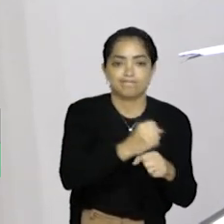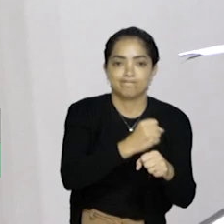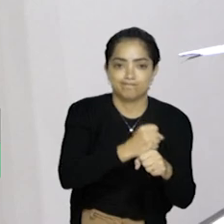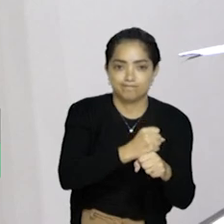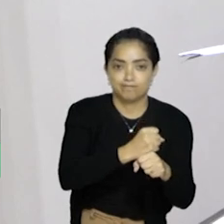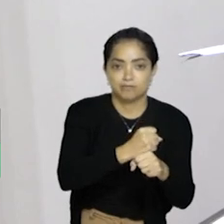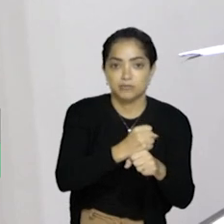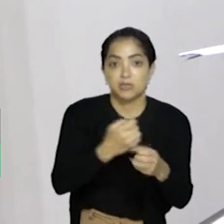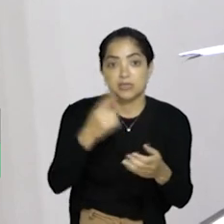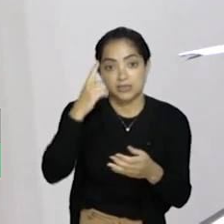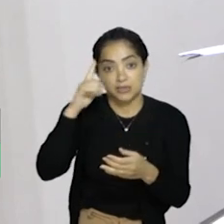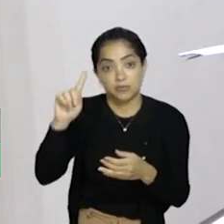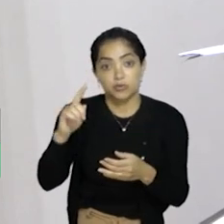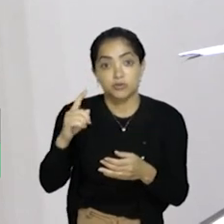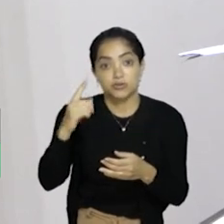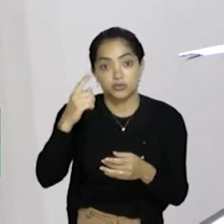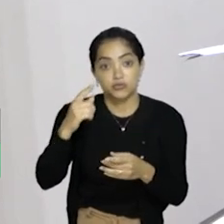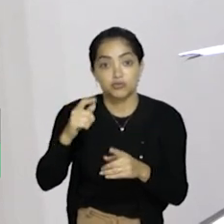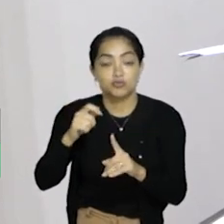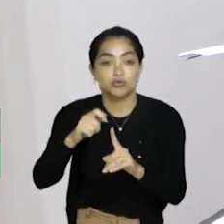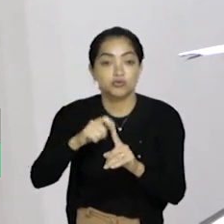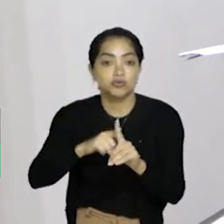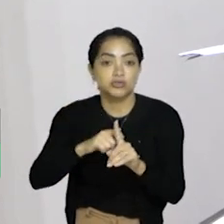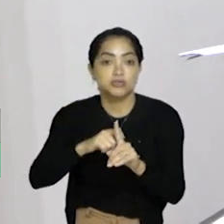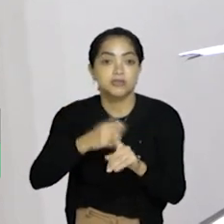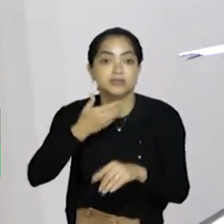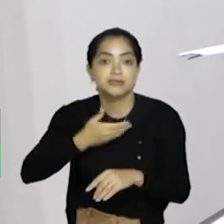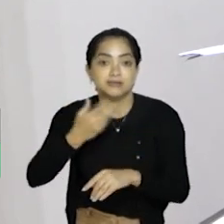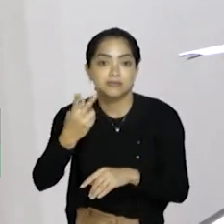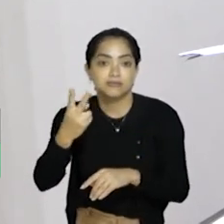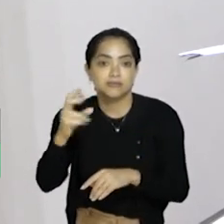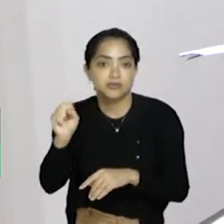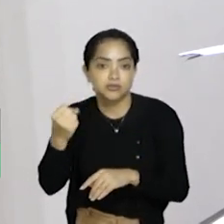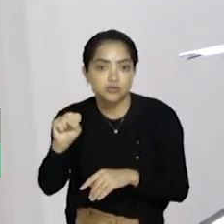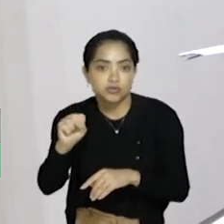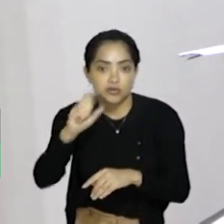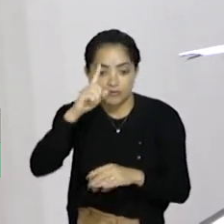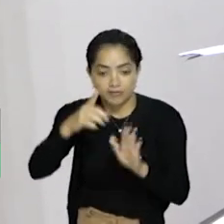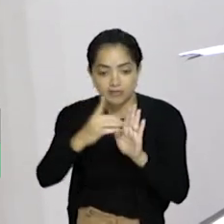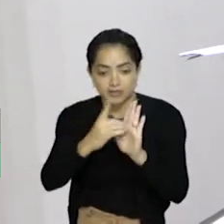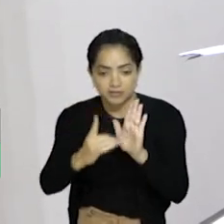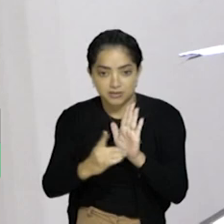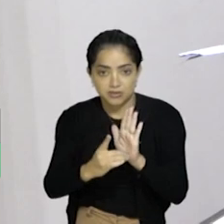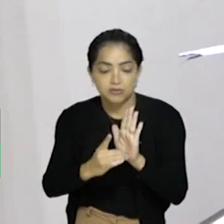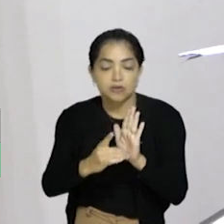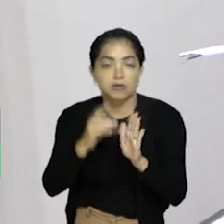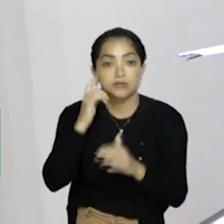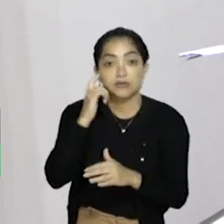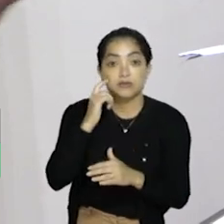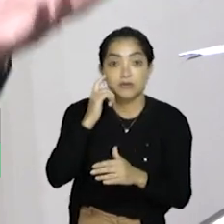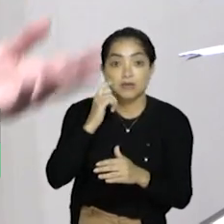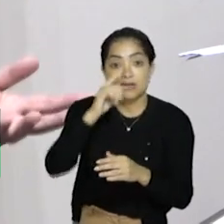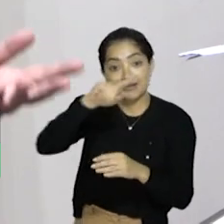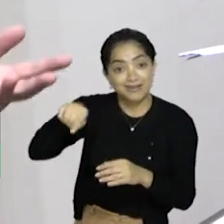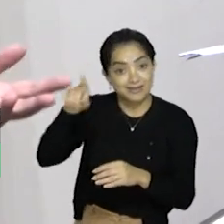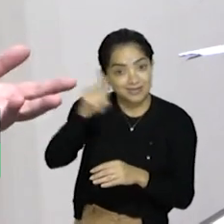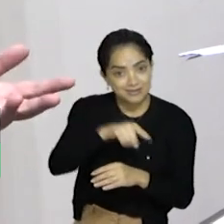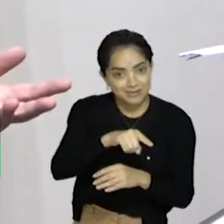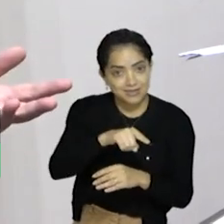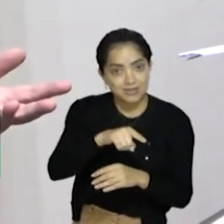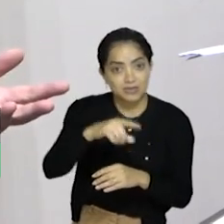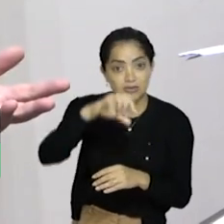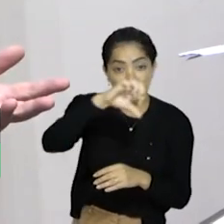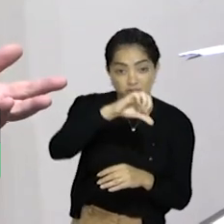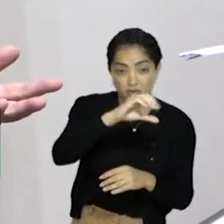28 de dezembro fizeram um decreto publicar no diário oficial cancelando 900